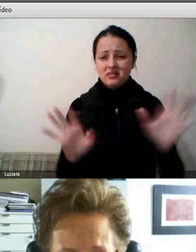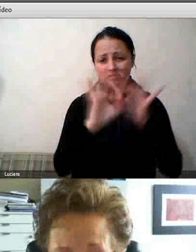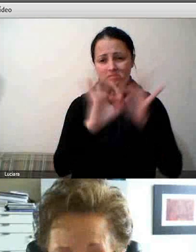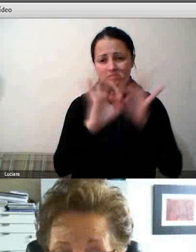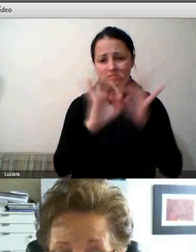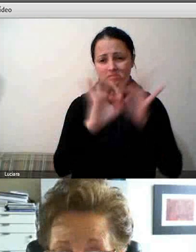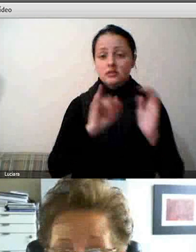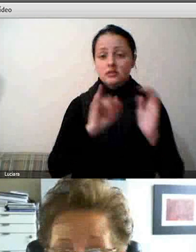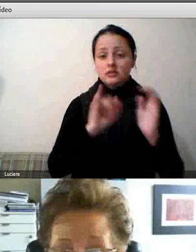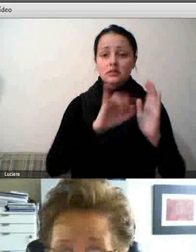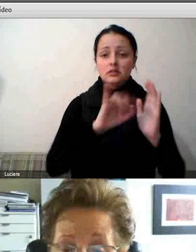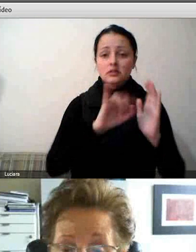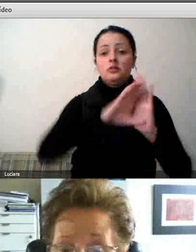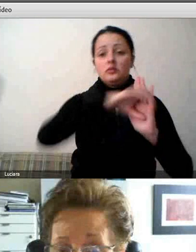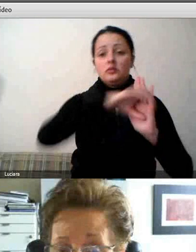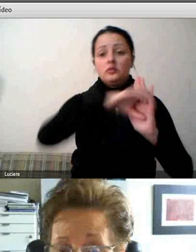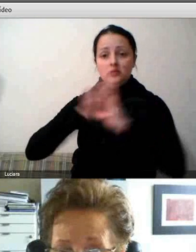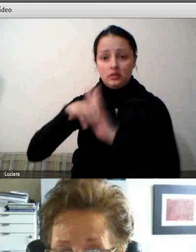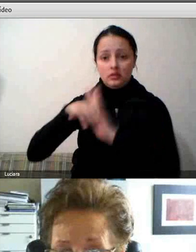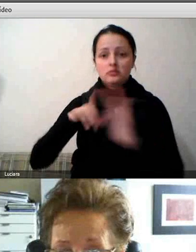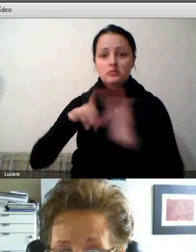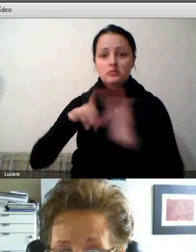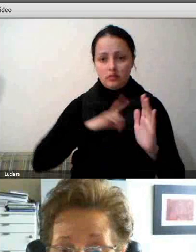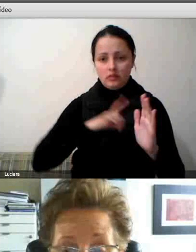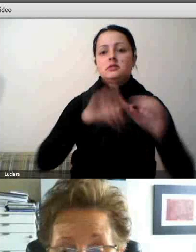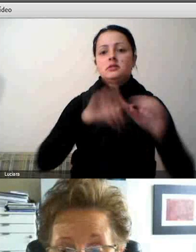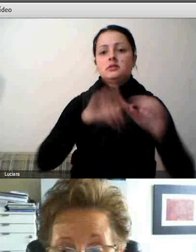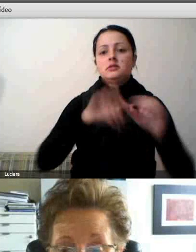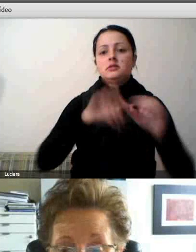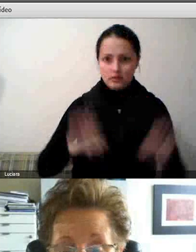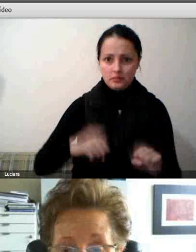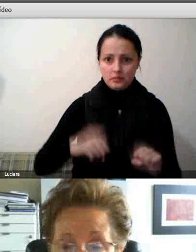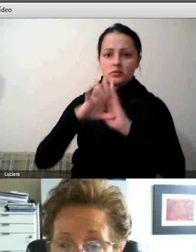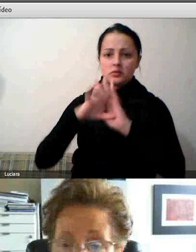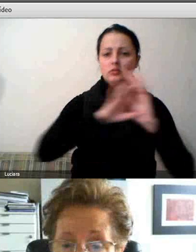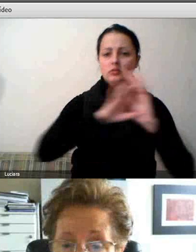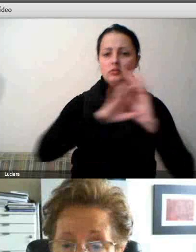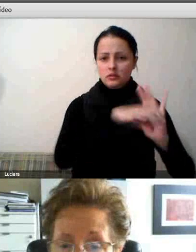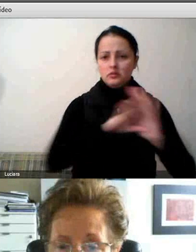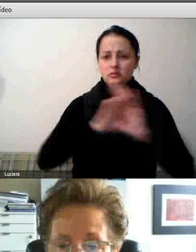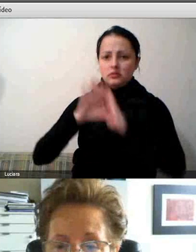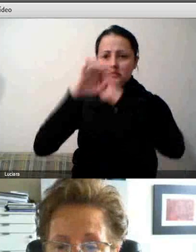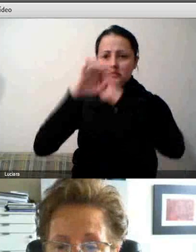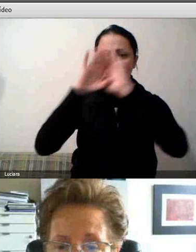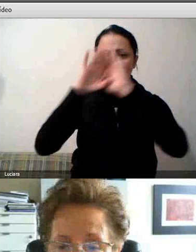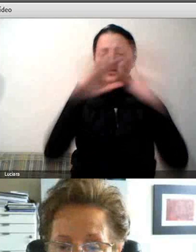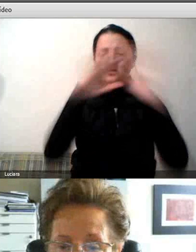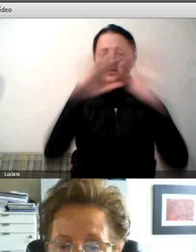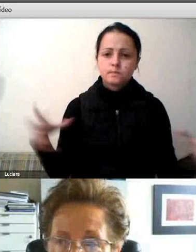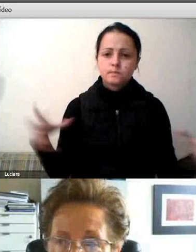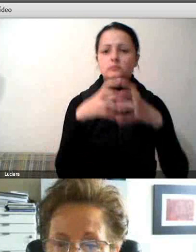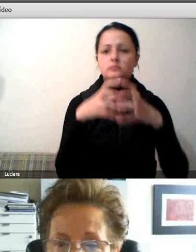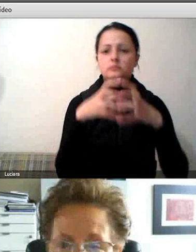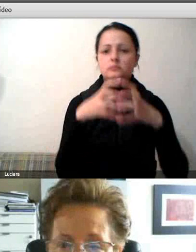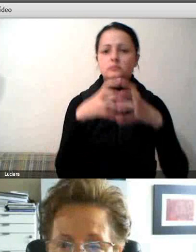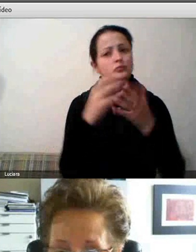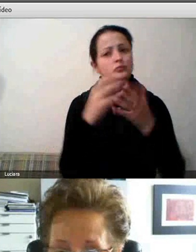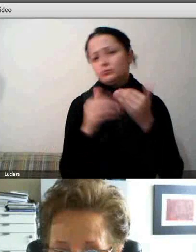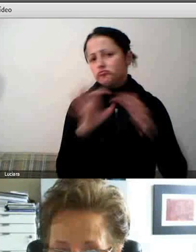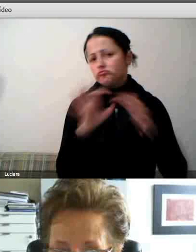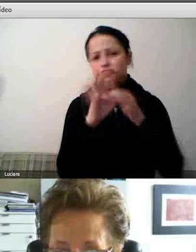com o Piaget, ele já explicava isso também. Como é que a gente vai? Abre uma gaveta, bota lá um conteúdo, fecha a gaveta, abre